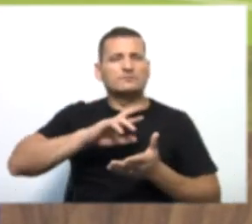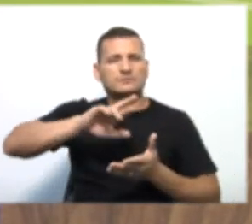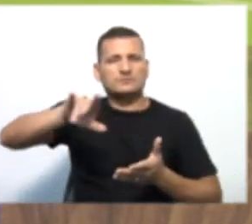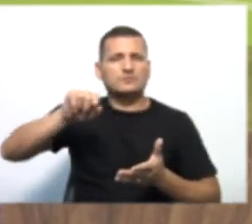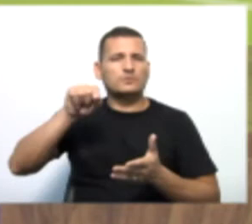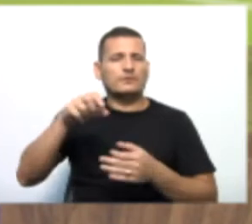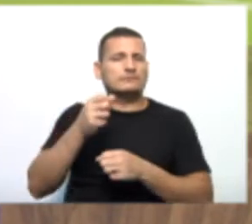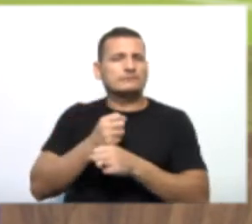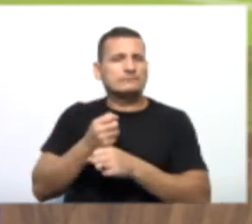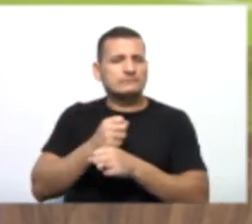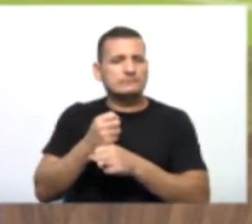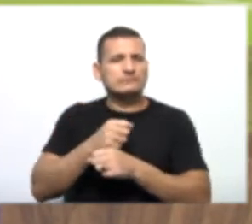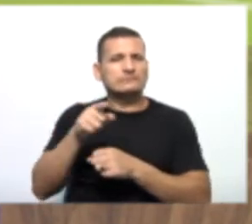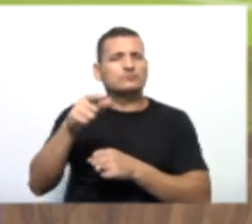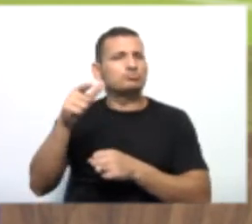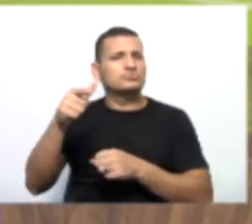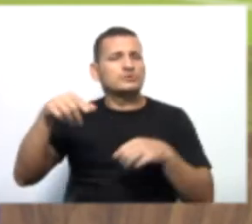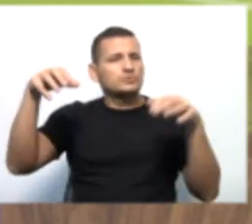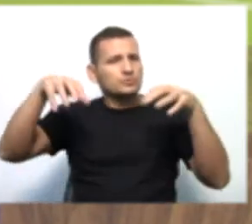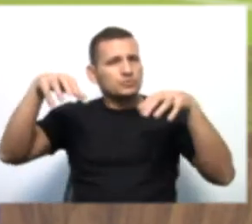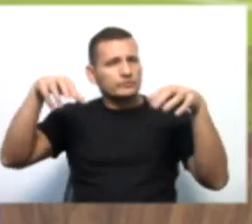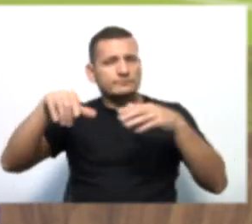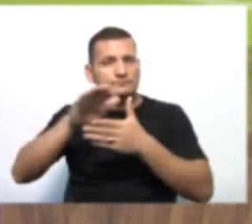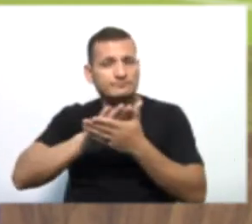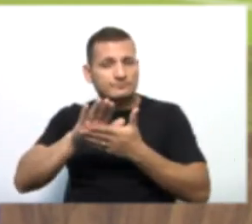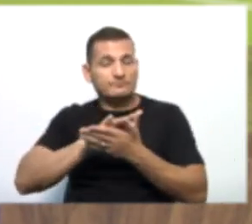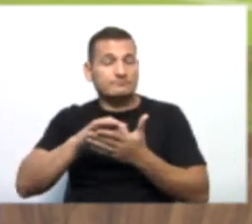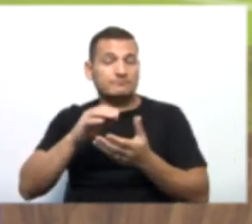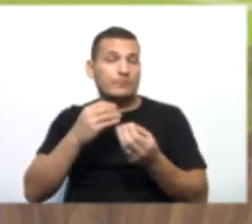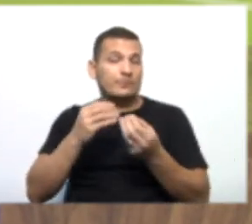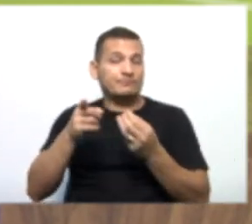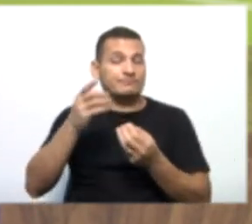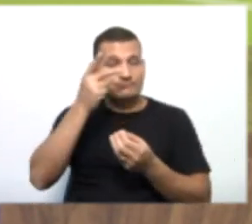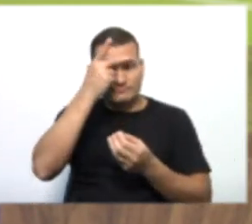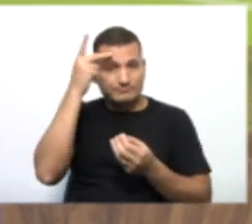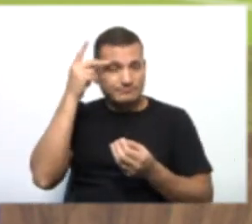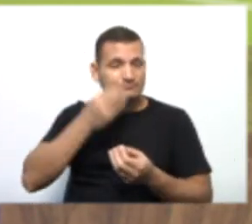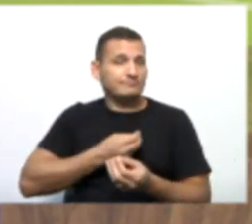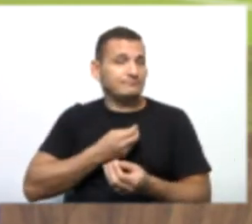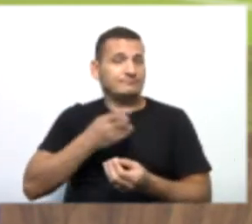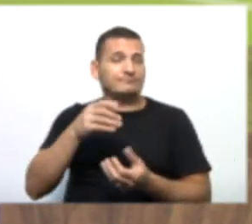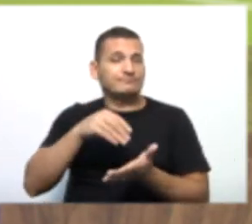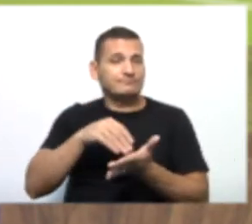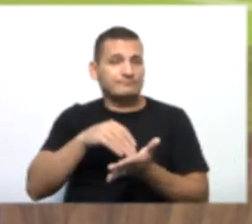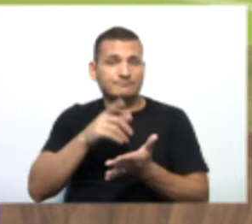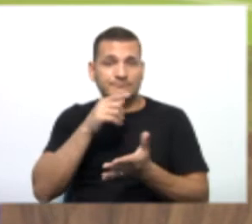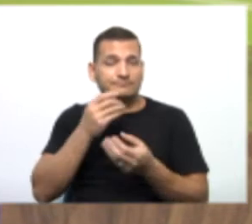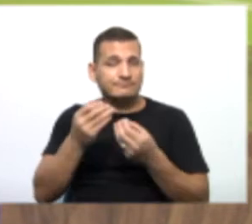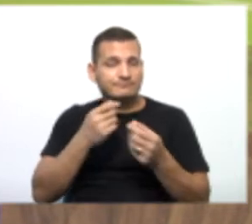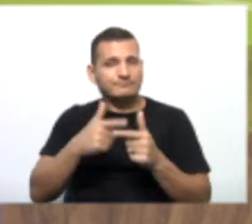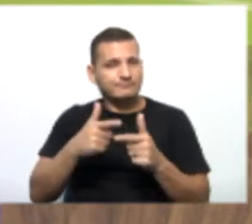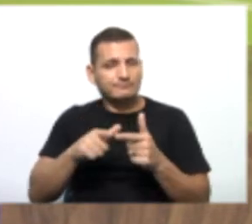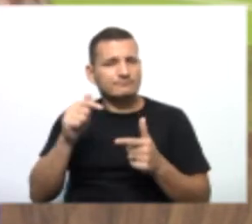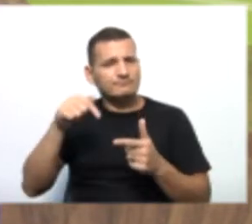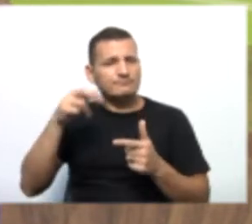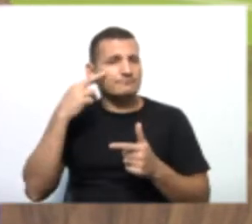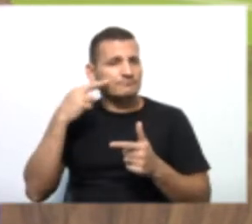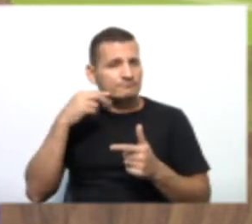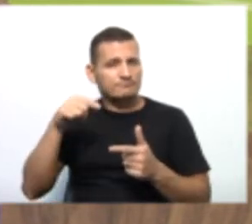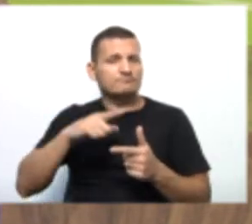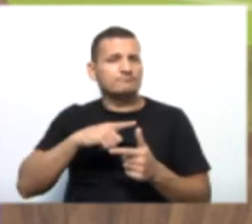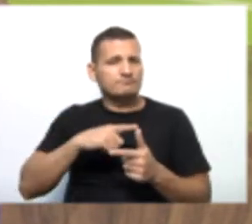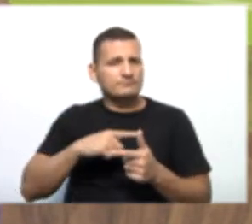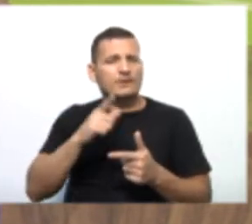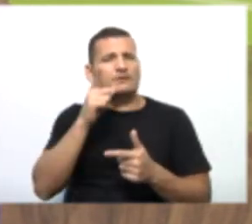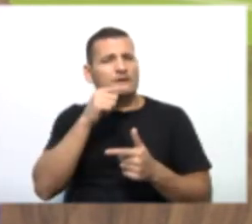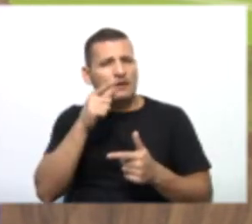estão há anos sem cair chuva. Imaginem como essas pessoas vivem, essa escassez de água. E é lógico, o nosso estado é um estado tão abundante de água,